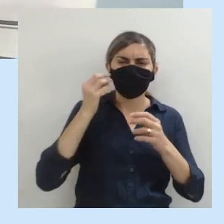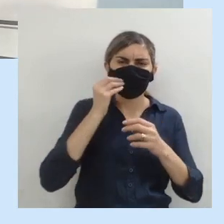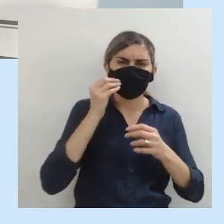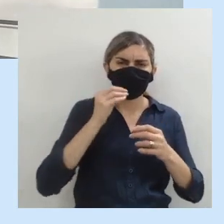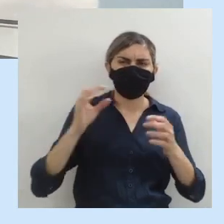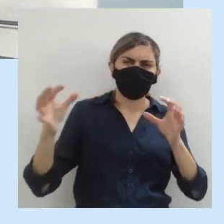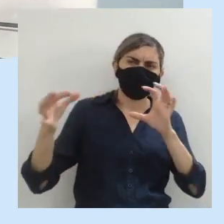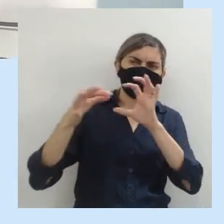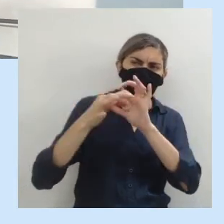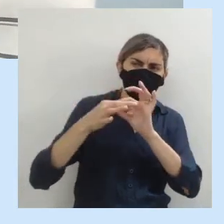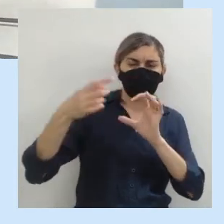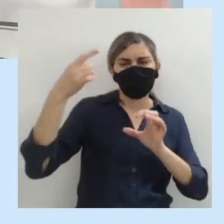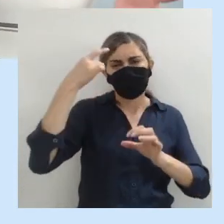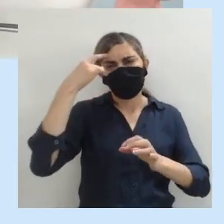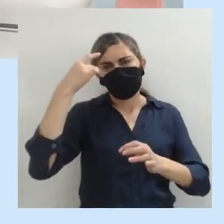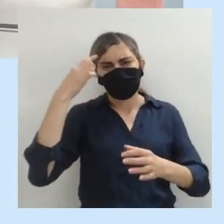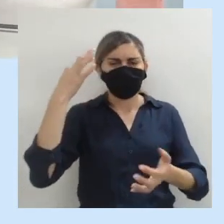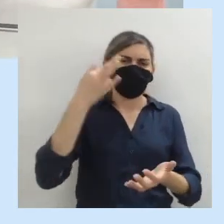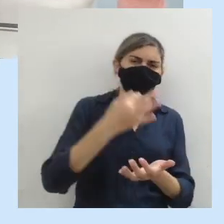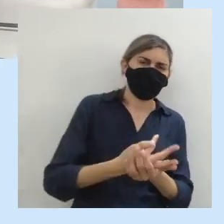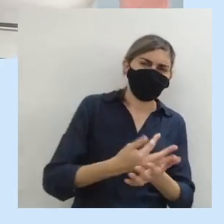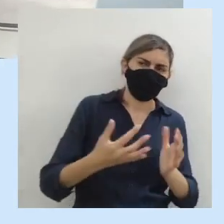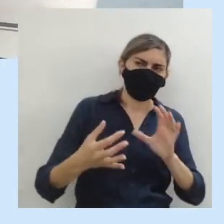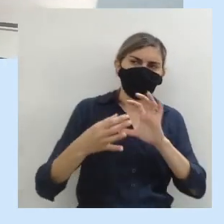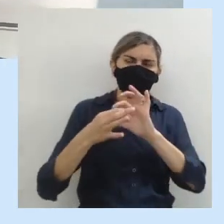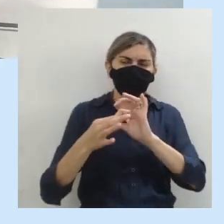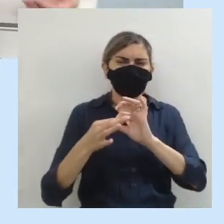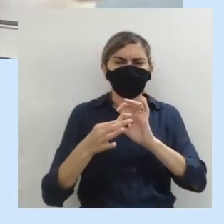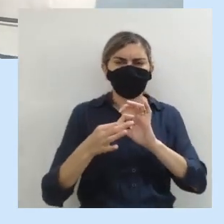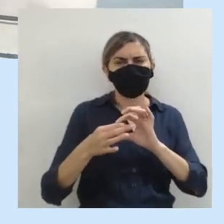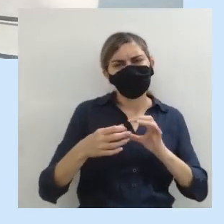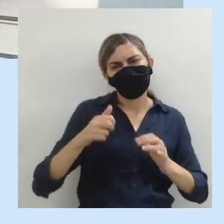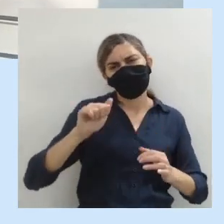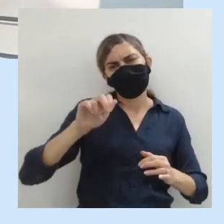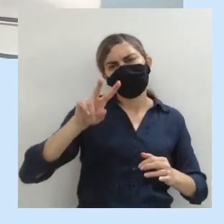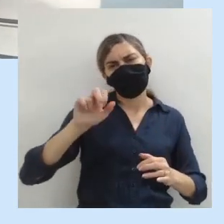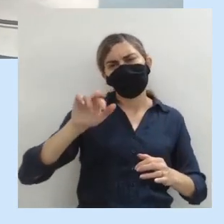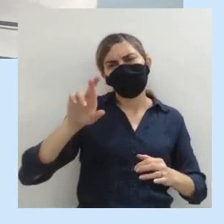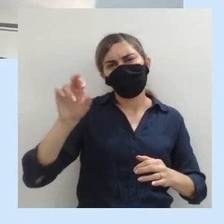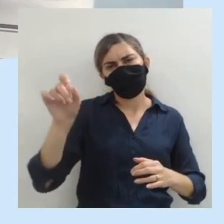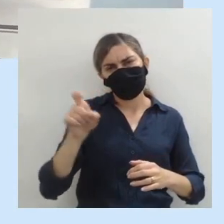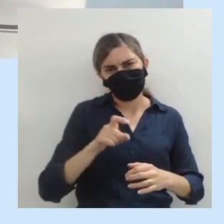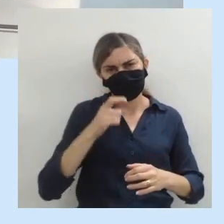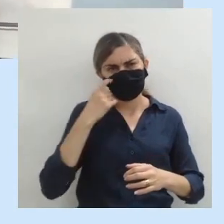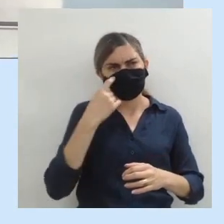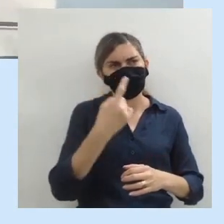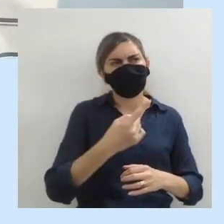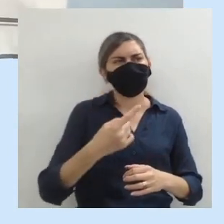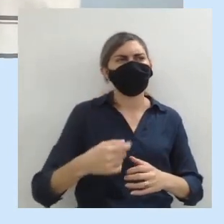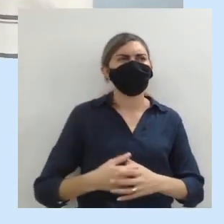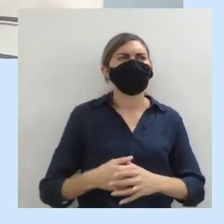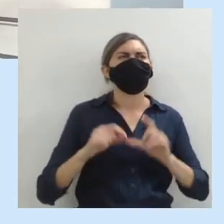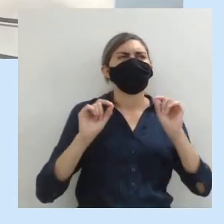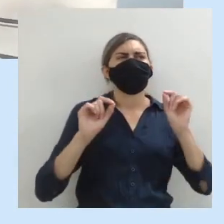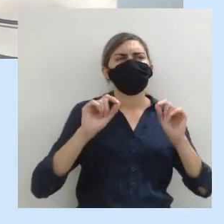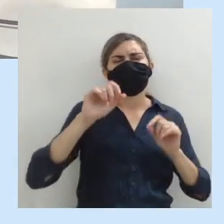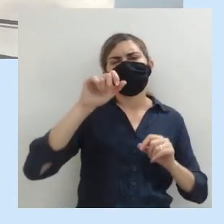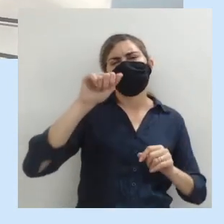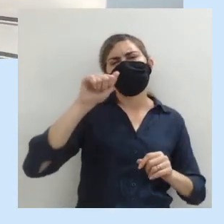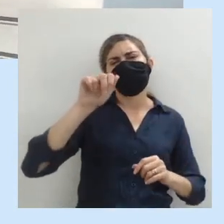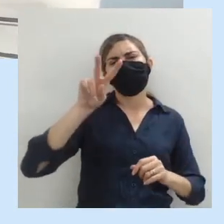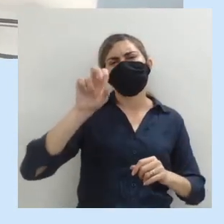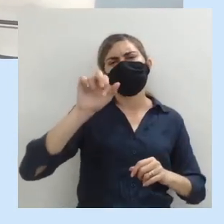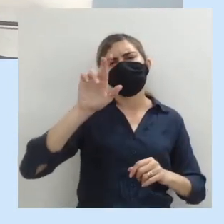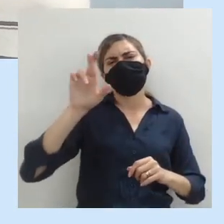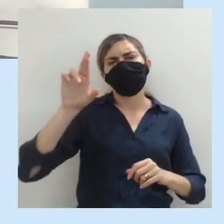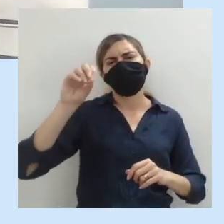a razão, e nós temos o filósofo Averroes. Então vamos lá, vamos adiante. Mas quem é este filósofo?